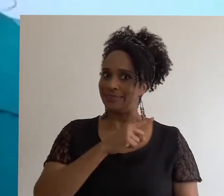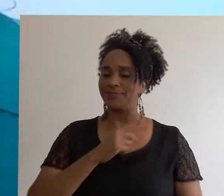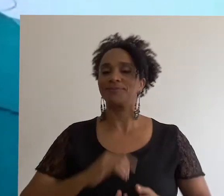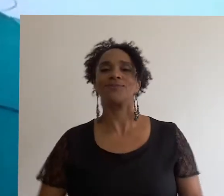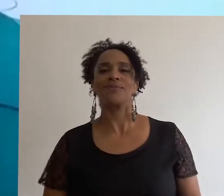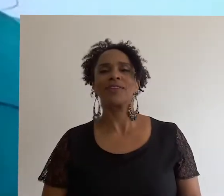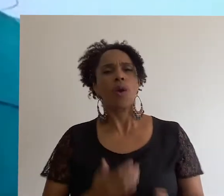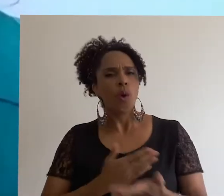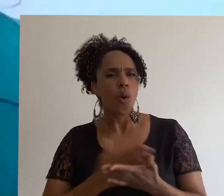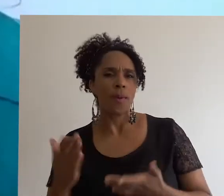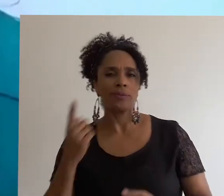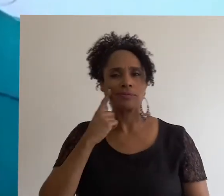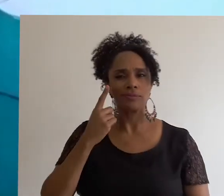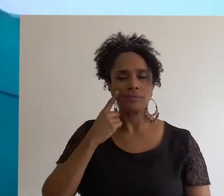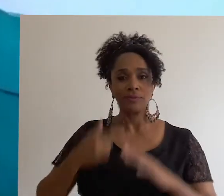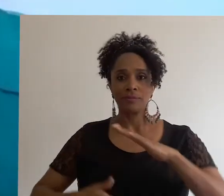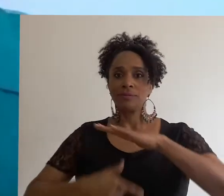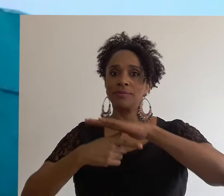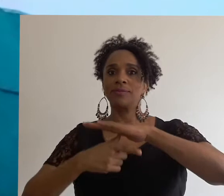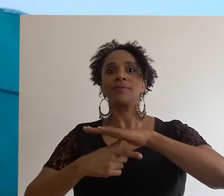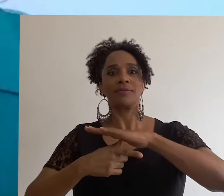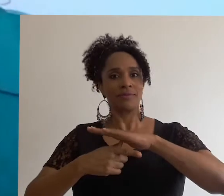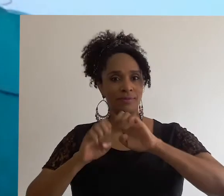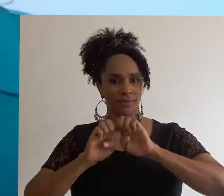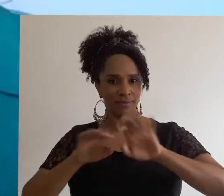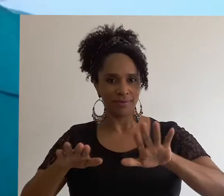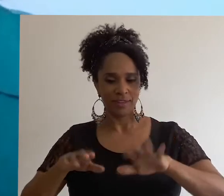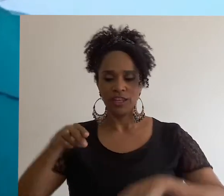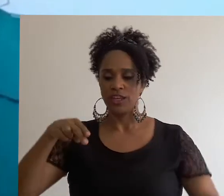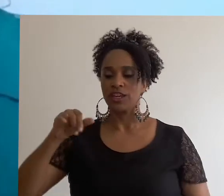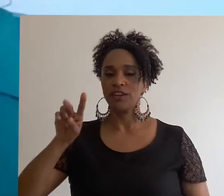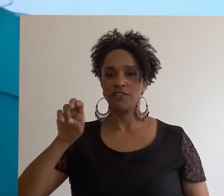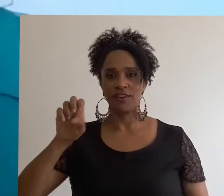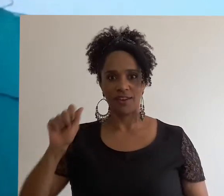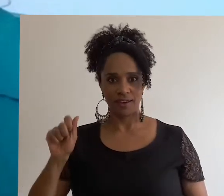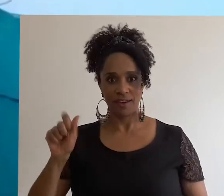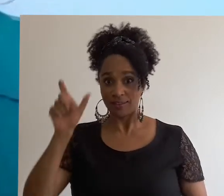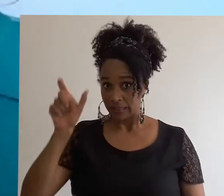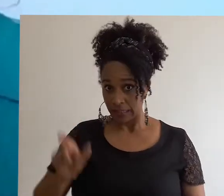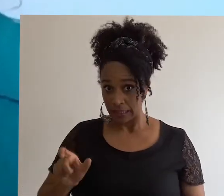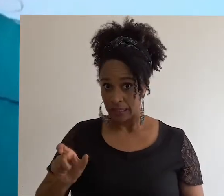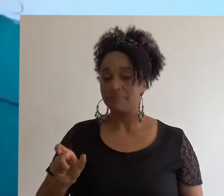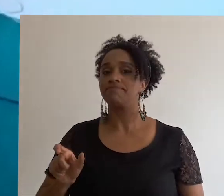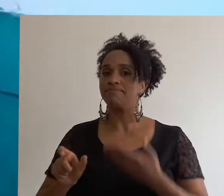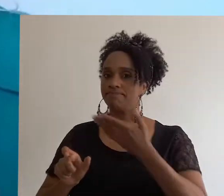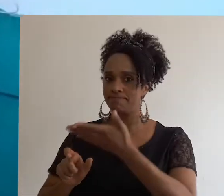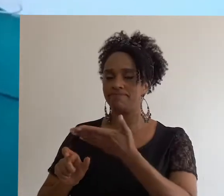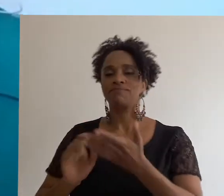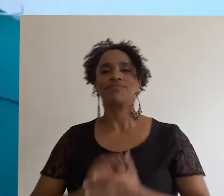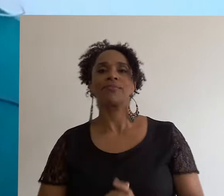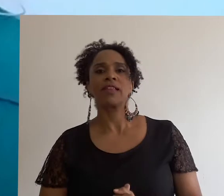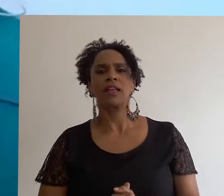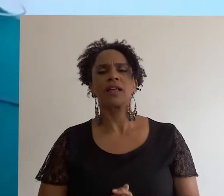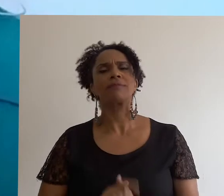contexto todo. Queria começar ouvindo a pró-reitora de Extensão, Lívia Cerqueira. A gente sabe que a multicampia é uma